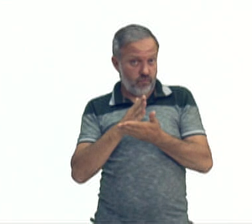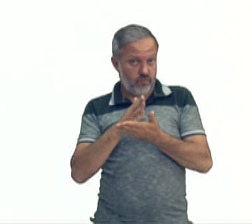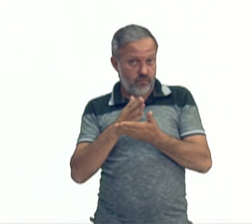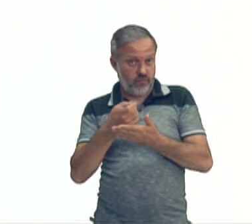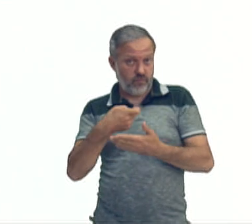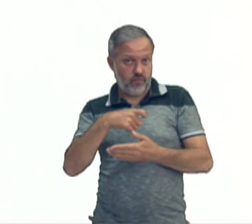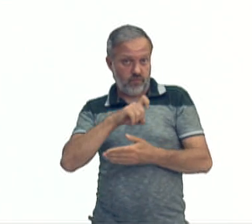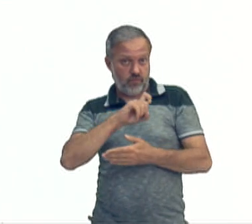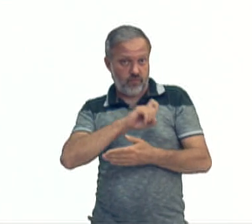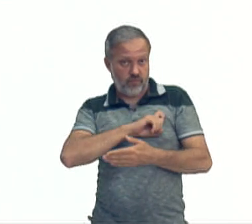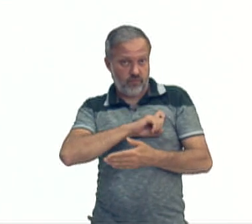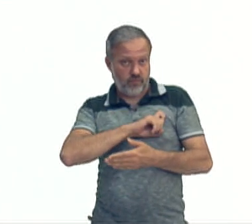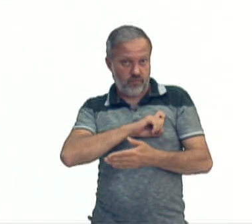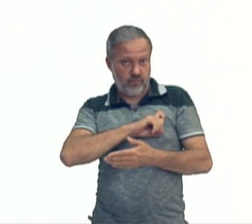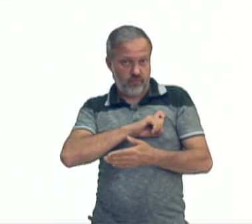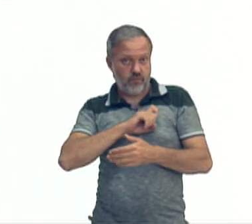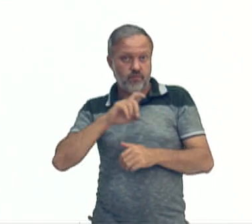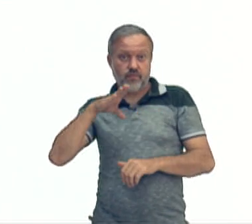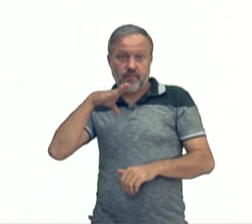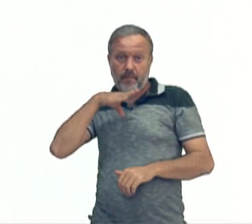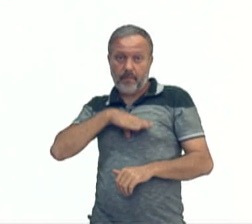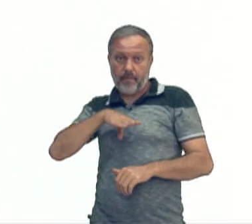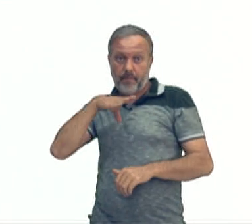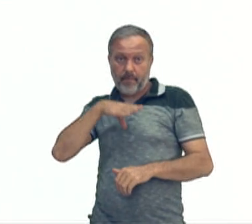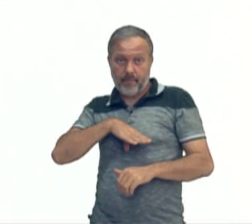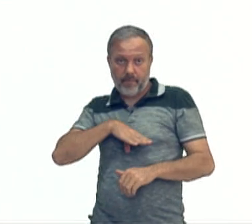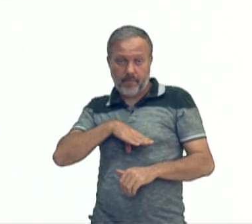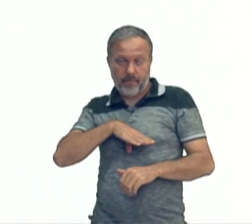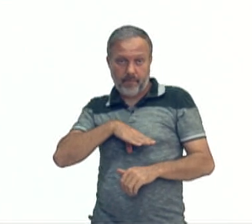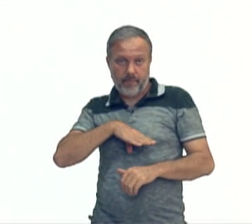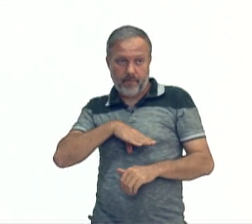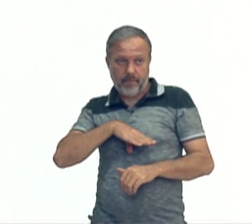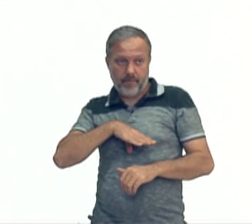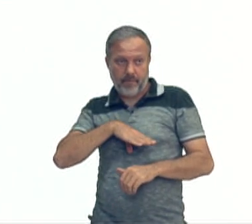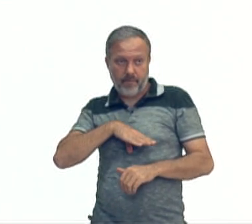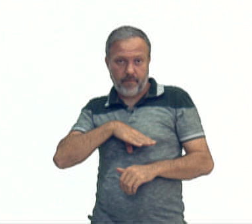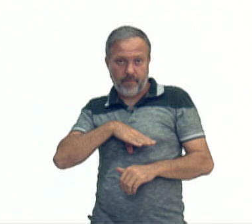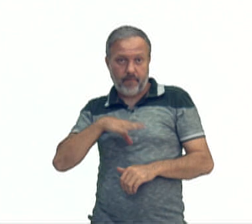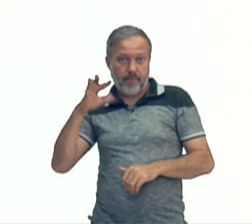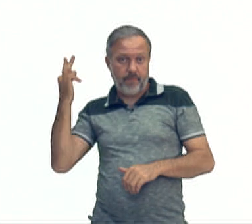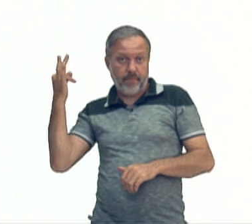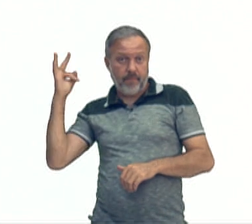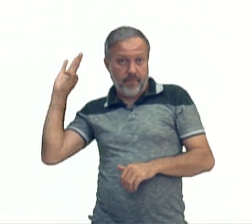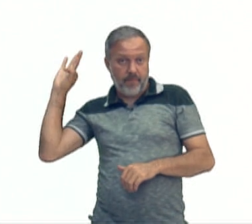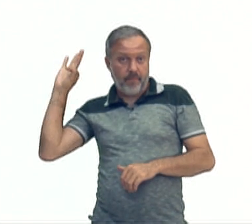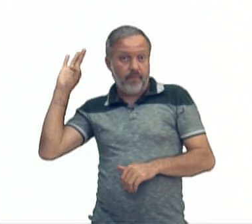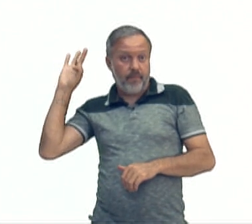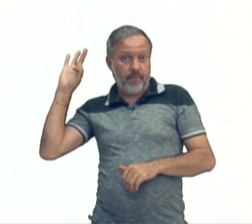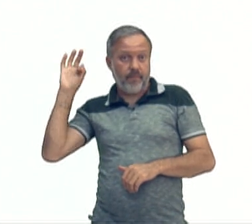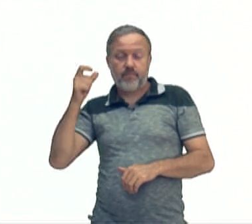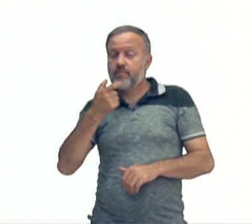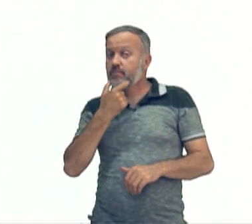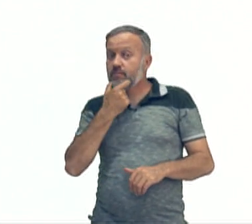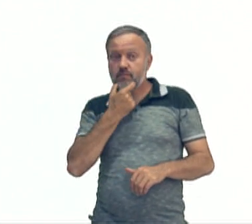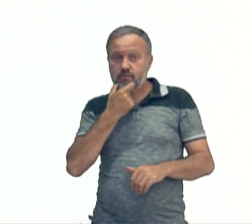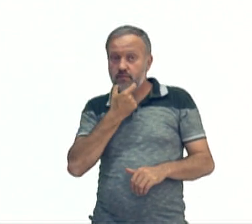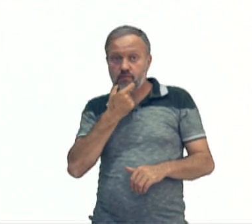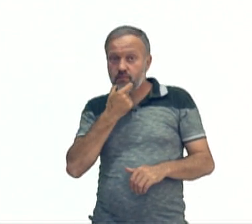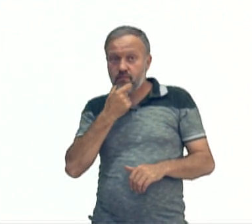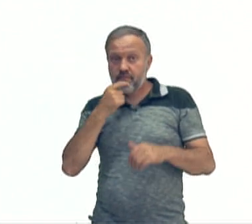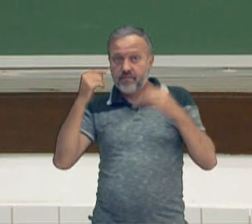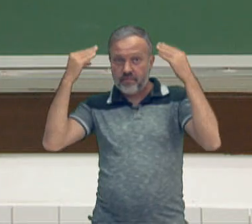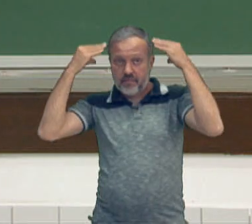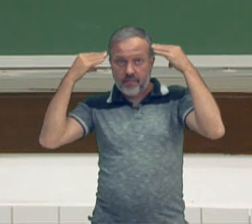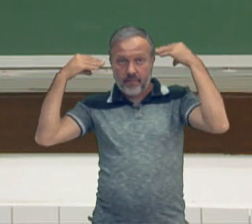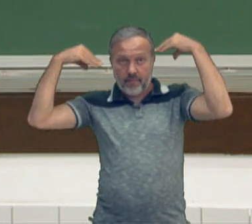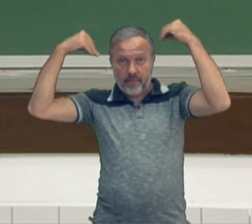dos portugueses, dos anglo-saxônicos, franceses, ingleses, né,